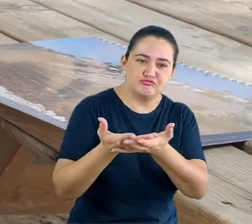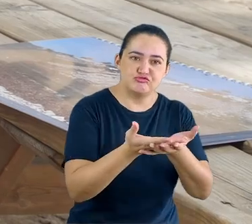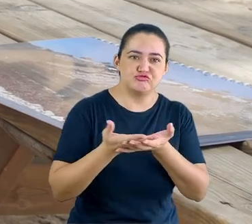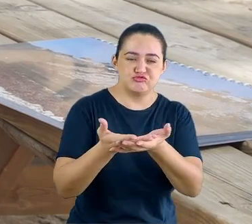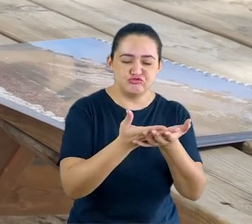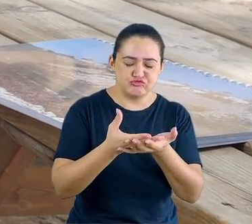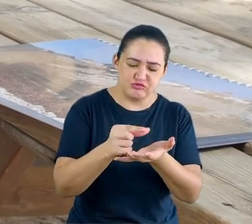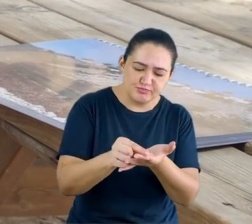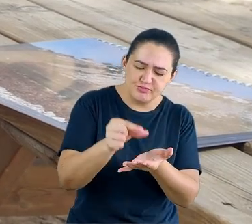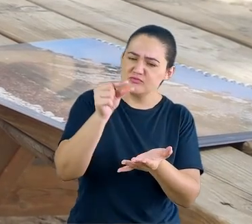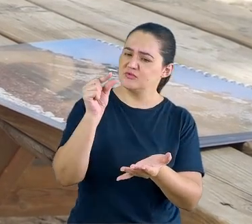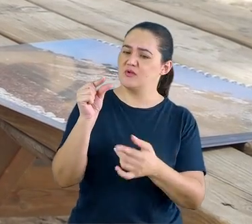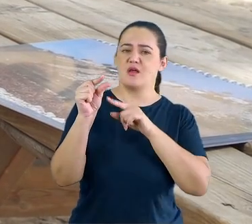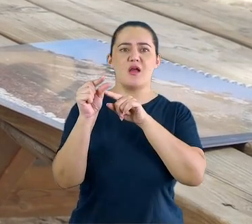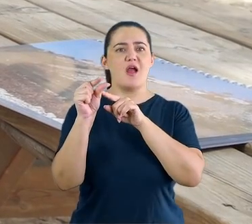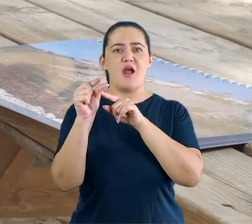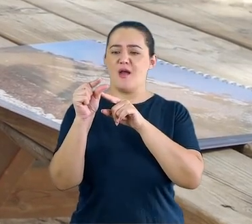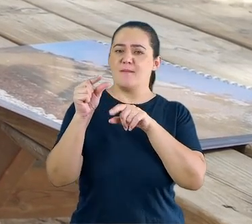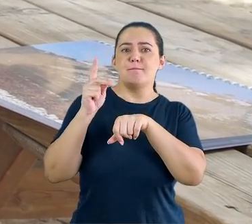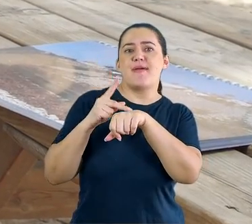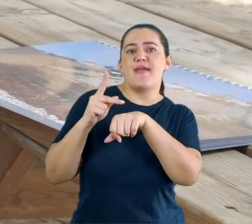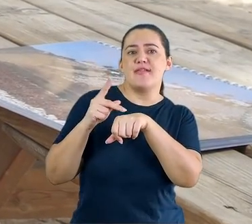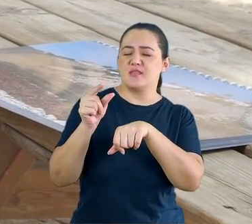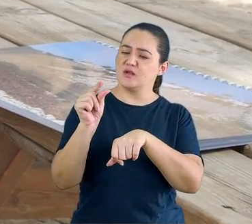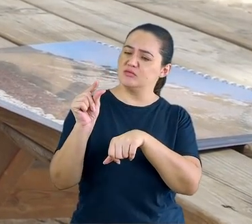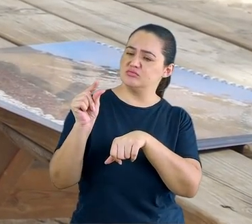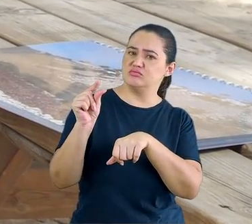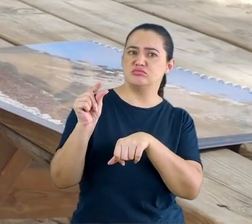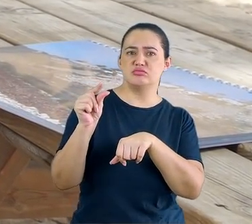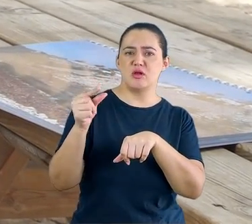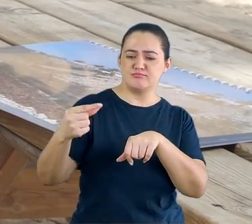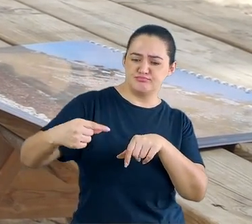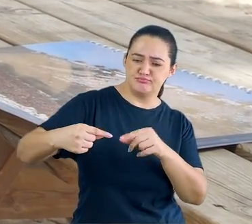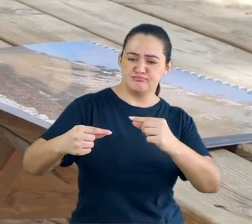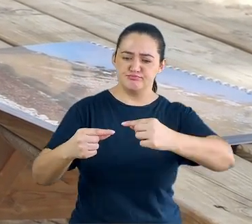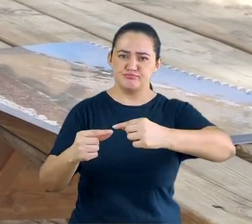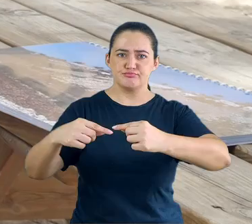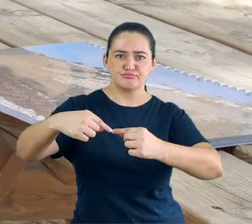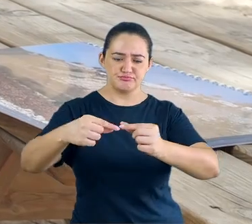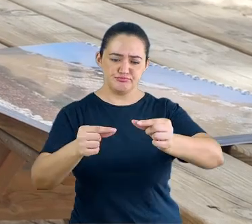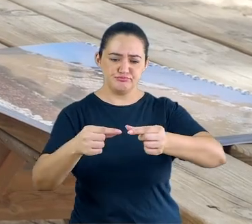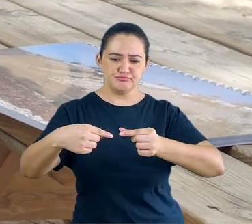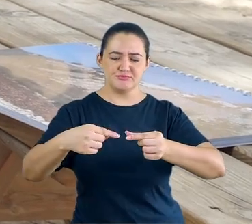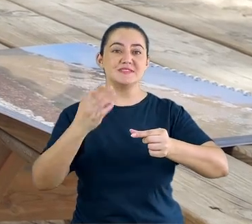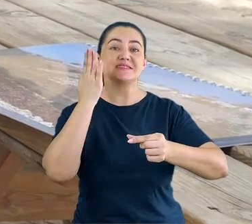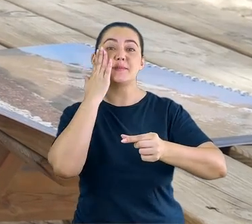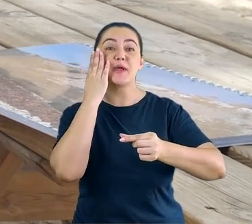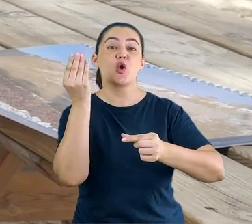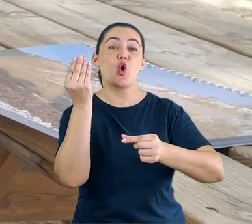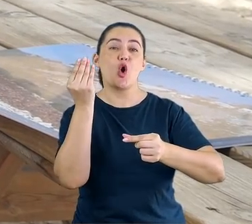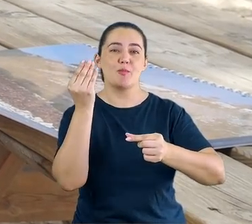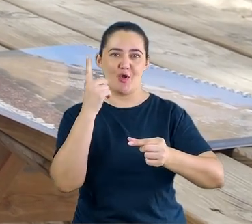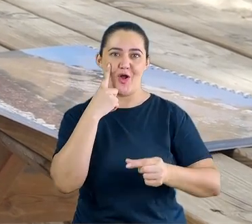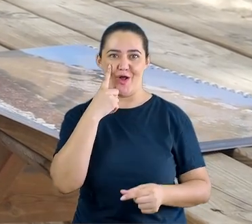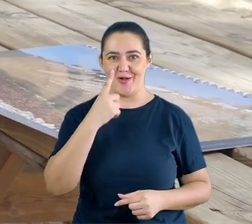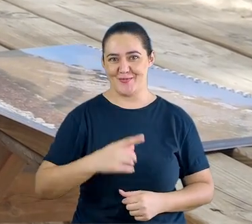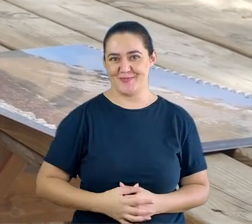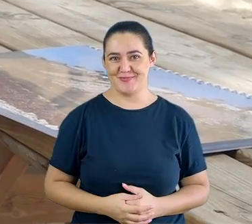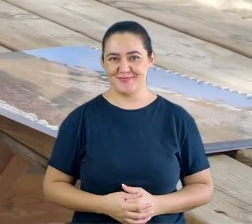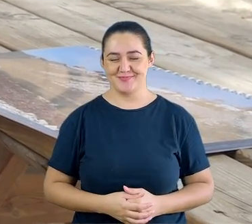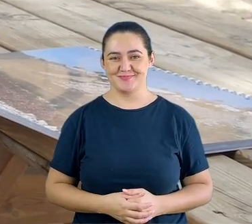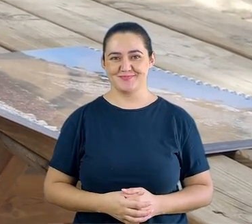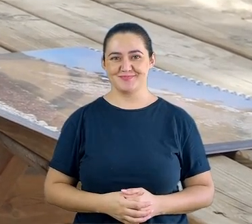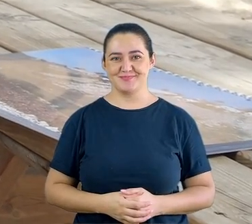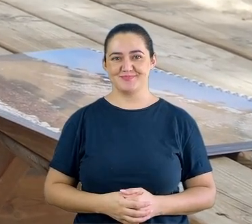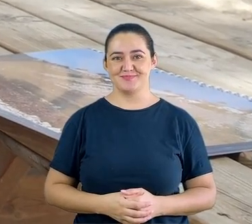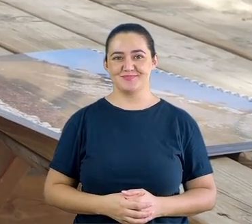começaram a achar alguns pedaços de pedra aqui que nos ajudam a montar como seria o piso original do templo. Você quer ver? Eu vou